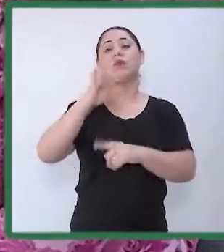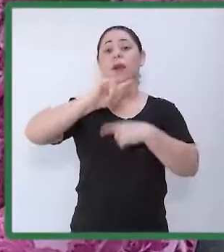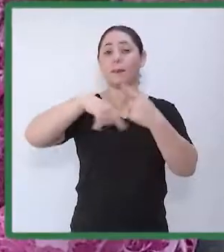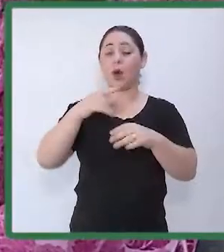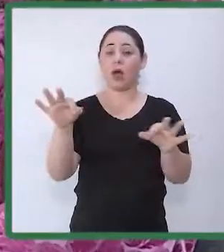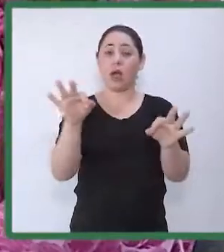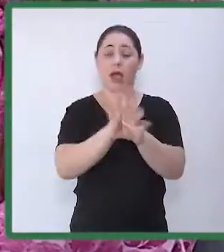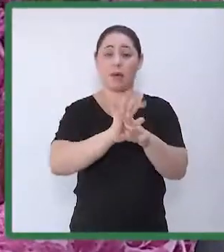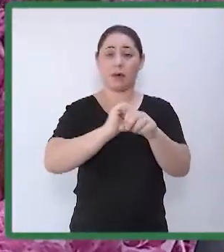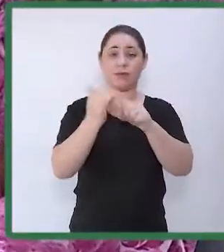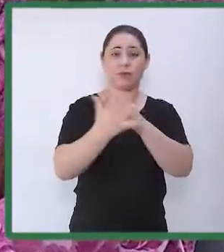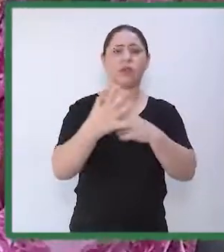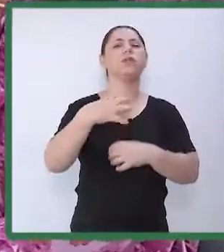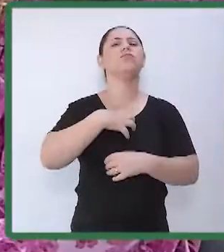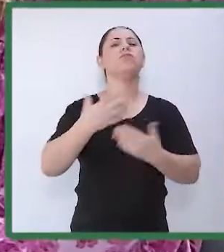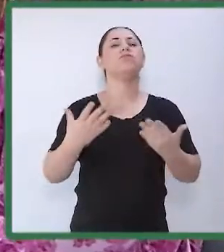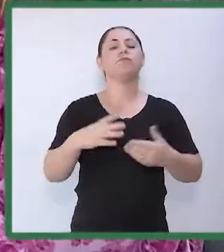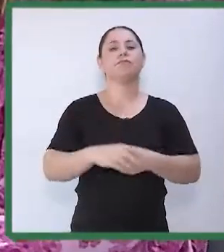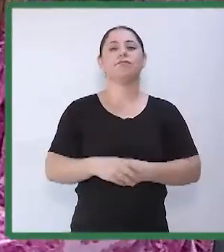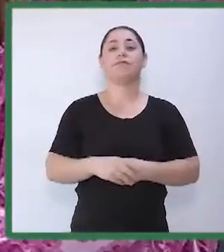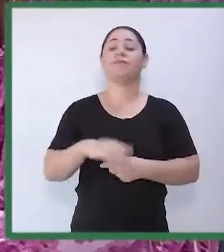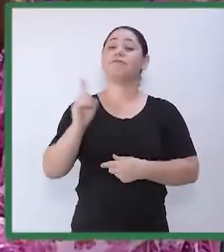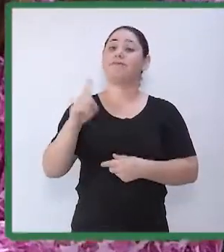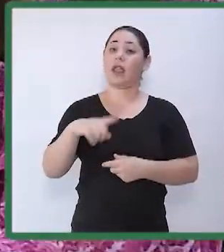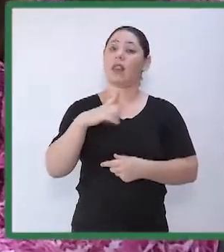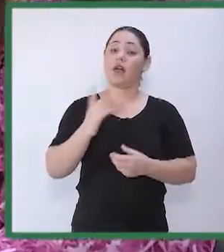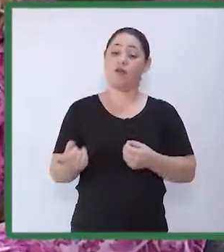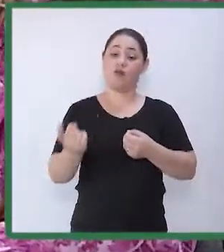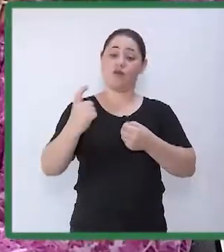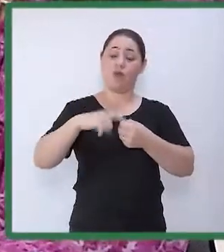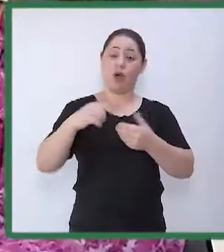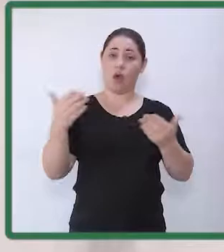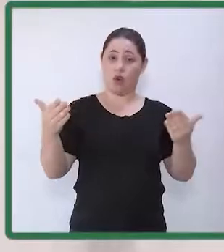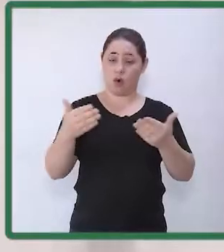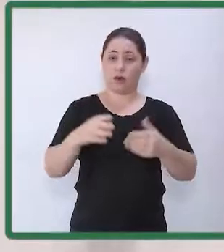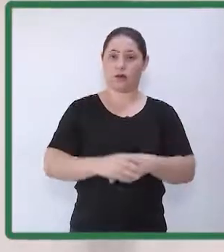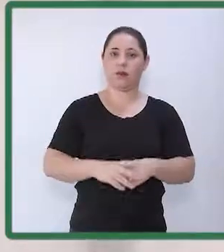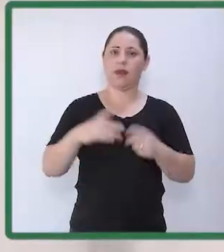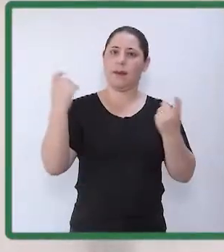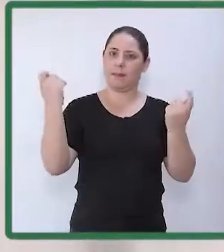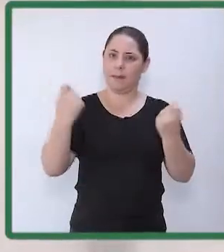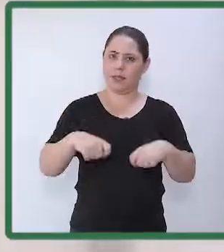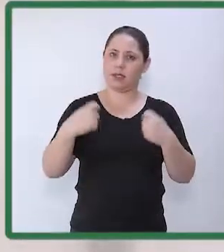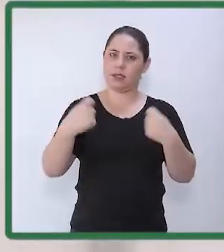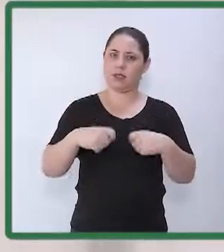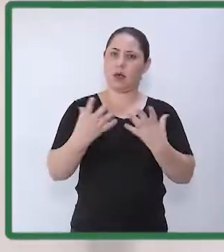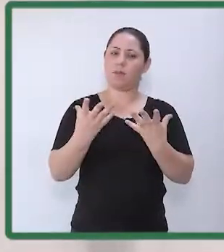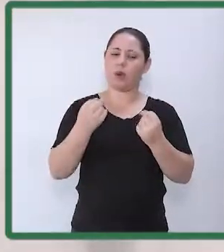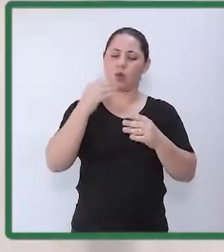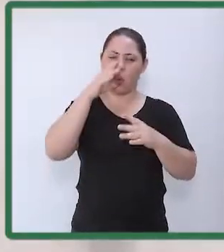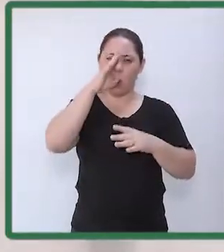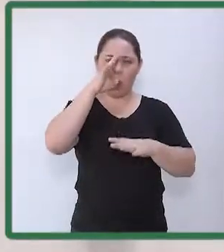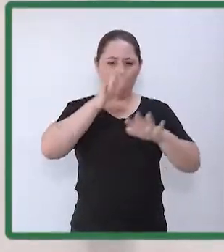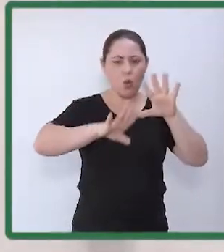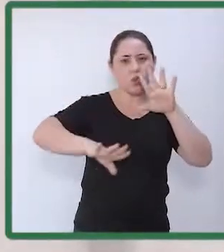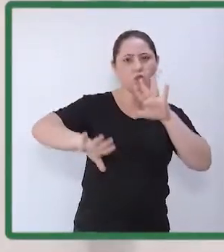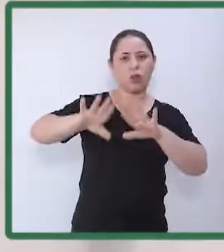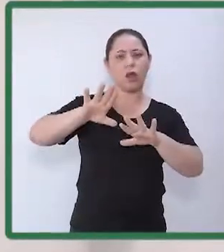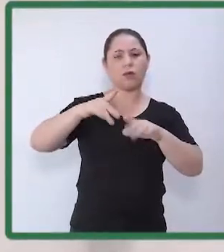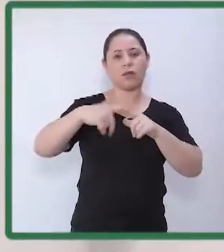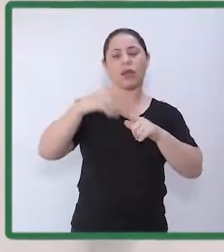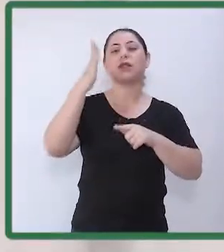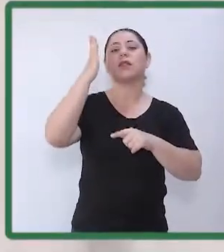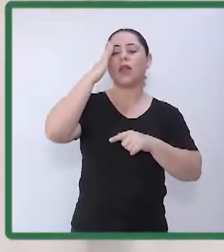dessa pandemia? O que a senhora está sentindo? Pois é, nós estamos aí com a retomada, né? E precisamos ter muitos cuidados ainda,